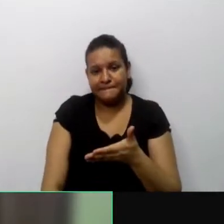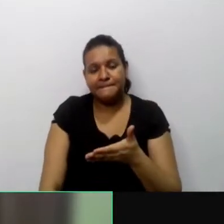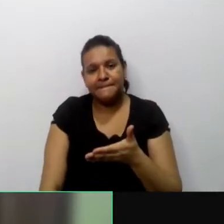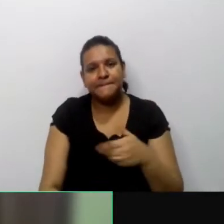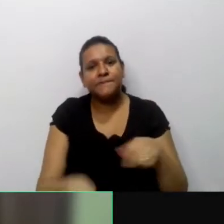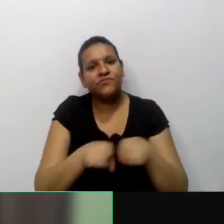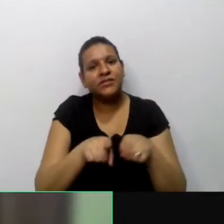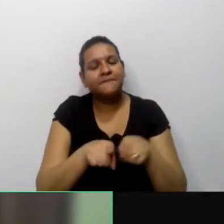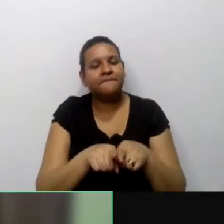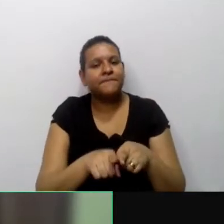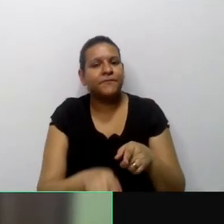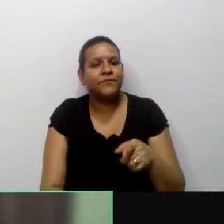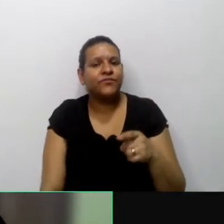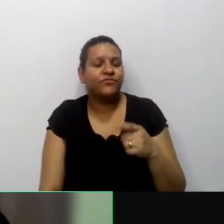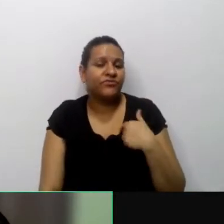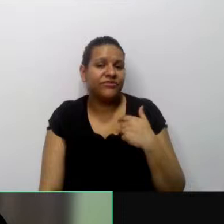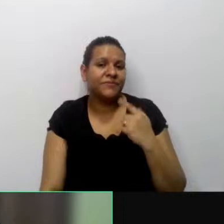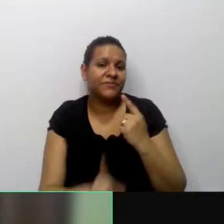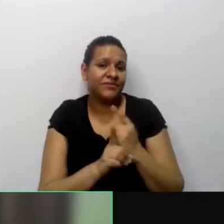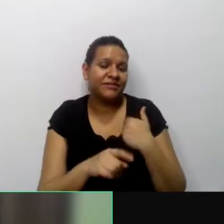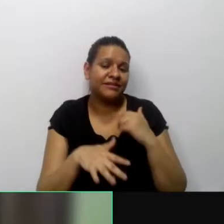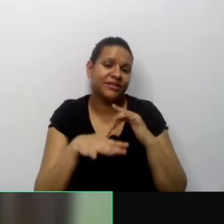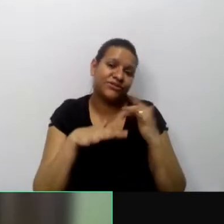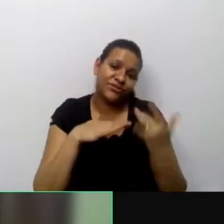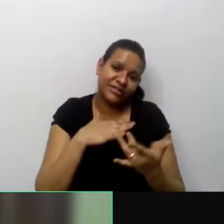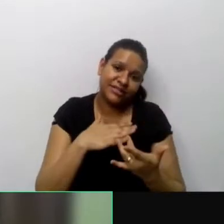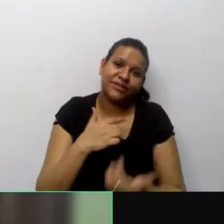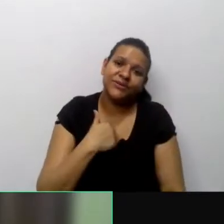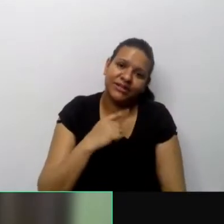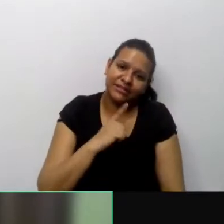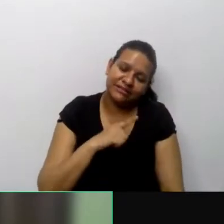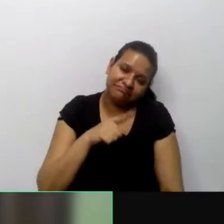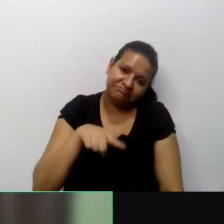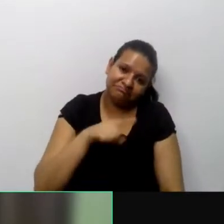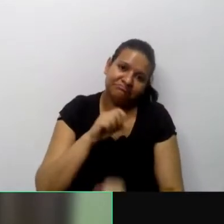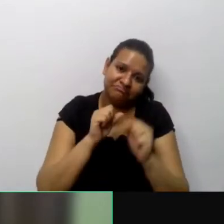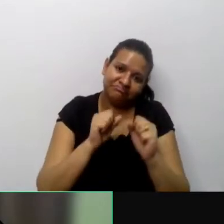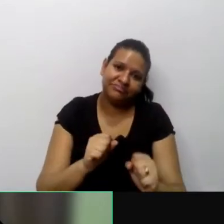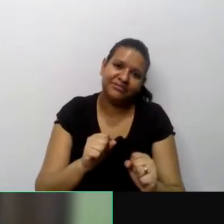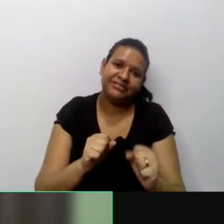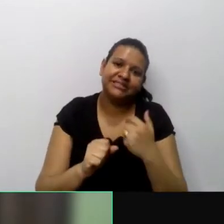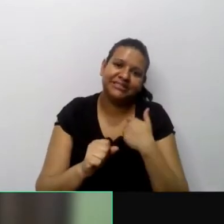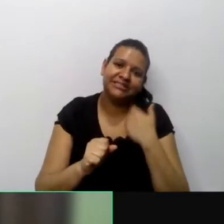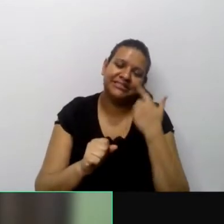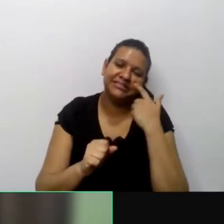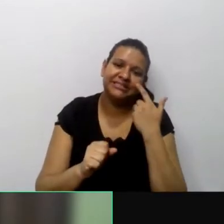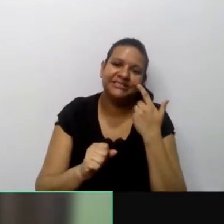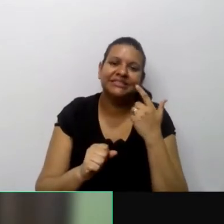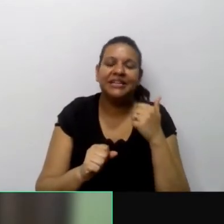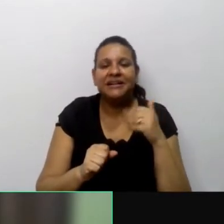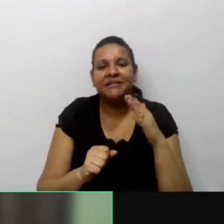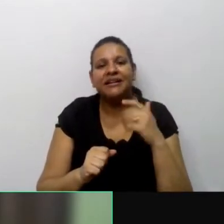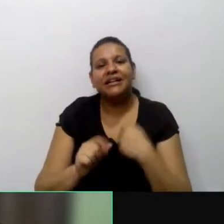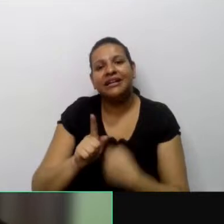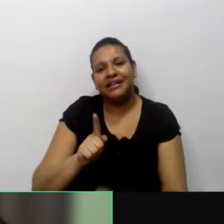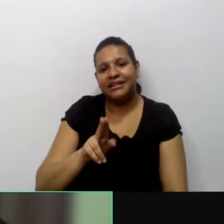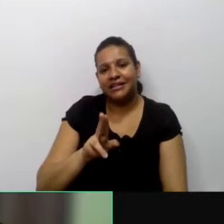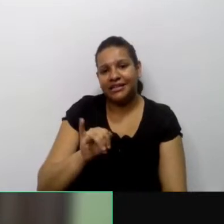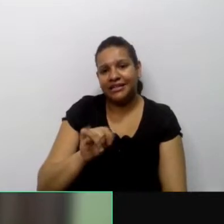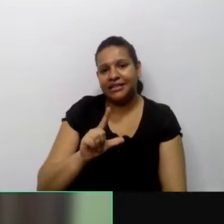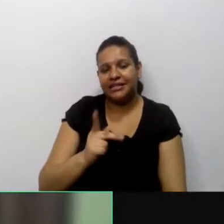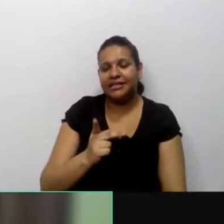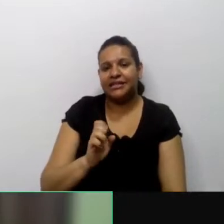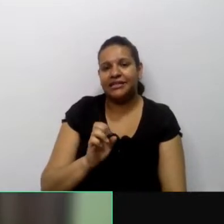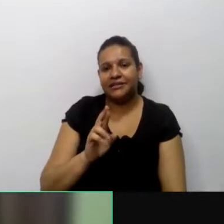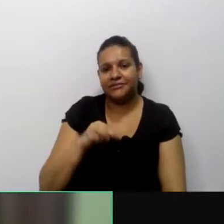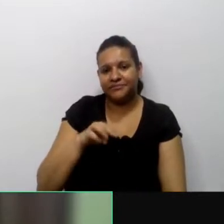para me achar, eu não tenho tantas redes sociais assim, mas eu convido a me acompanharem no LinkedIn. Meu nome é Guilherme Guerra Meira, pode me